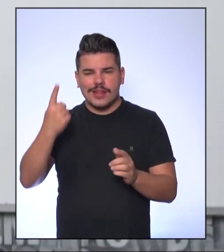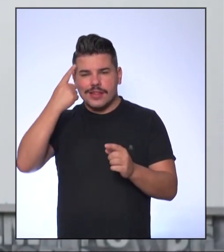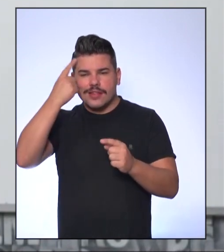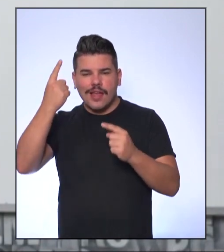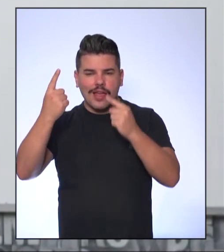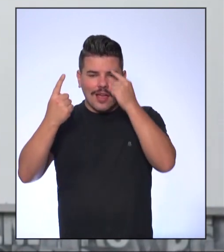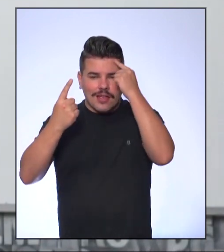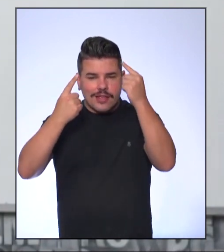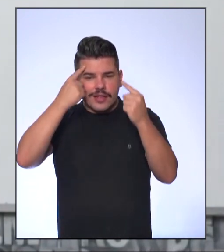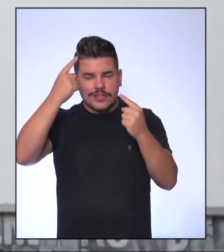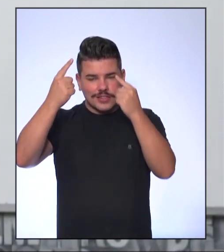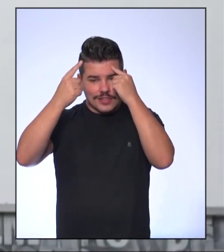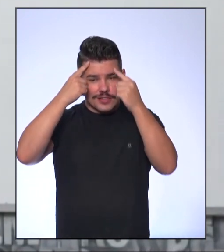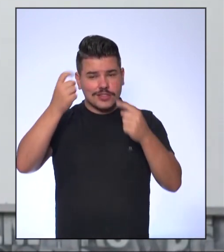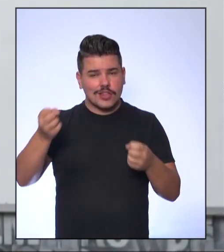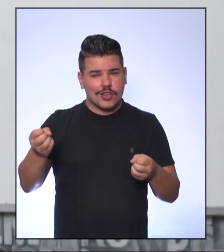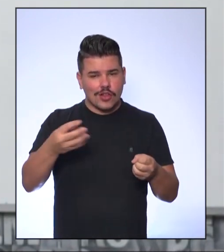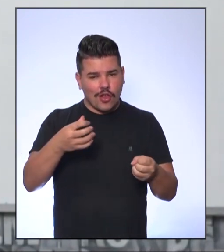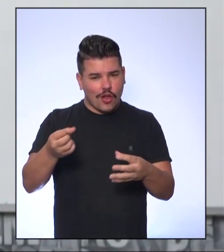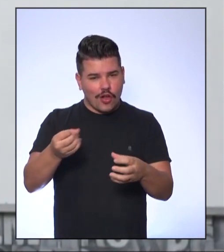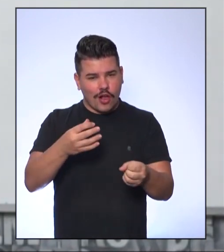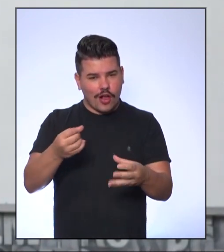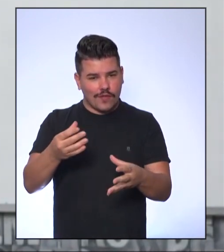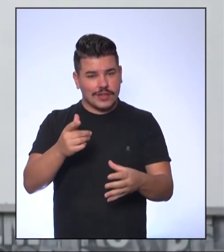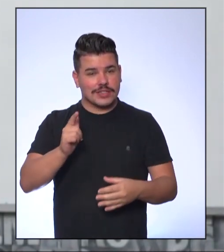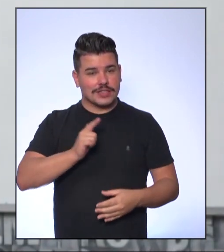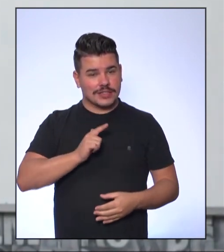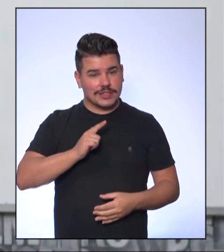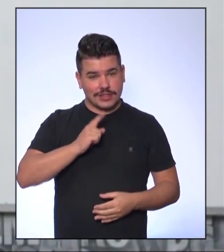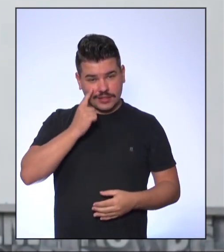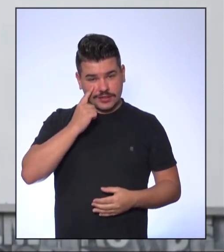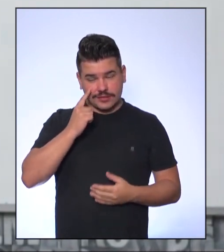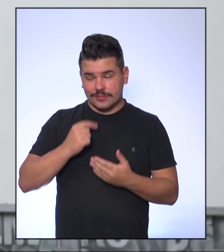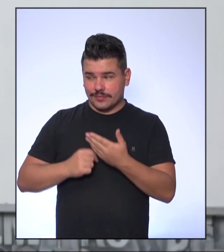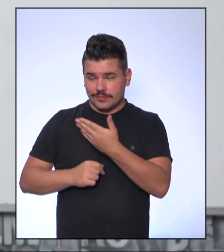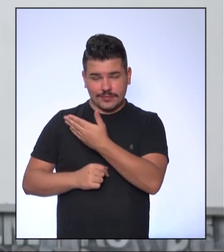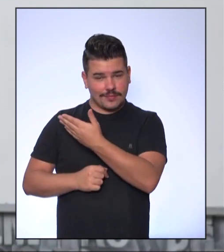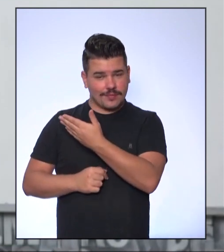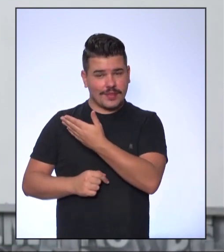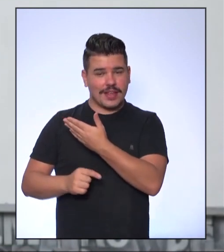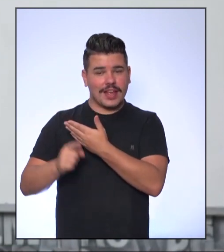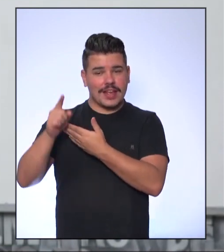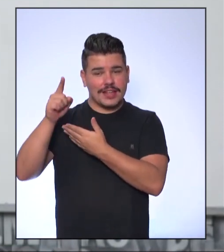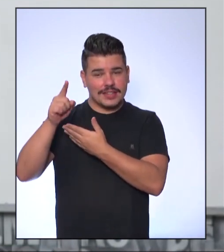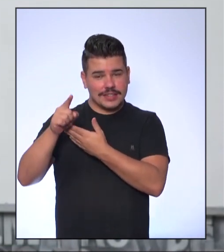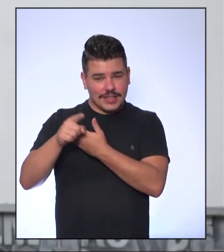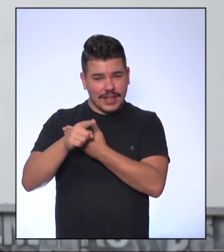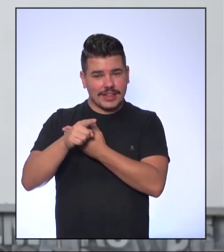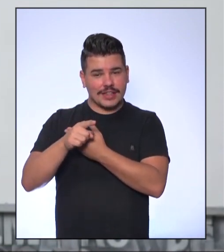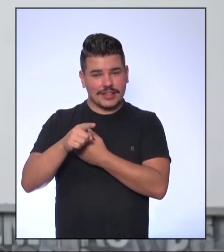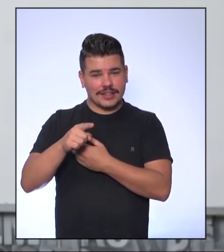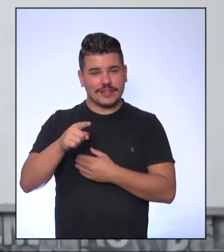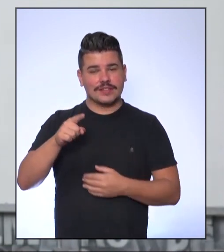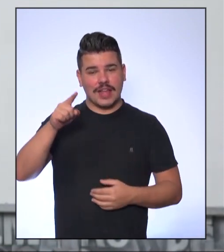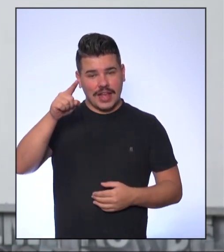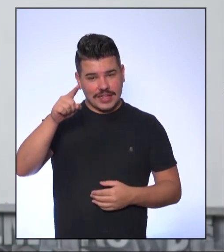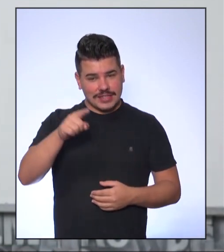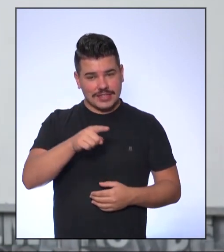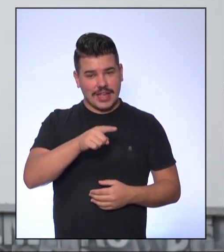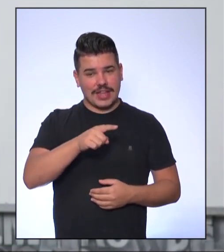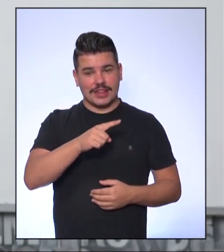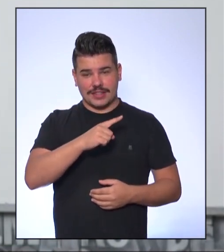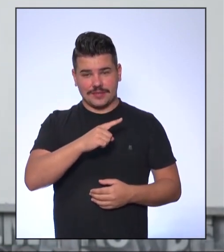ideias, vamos jogar aqui uma seta interessante e vamos pensar na evolução,